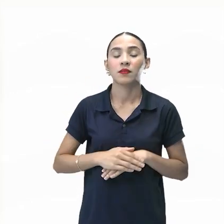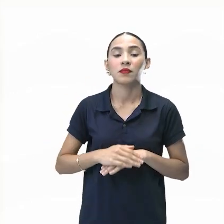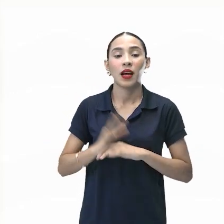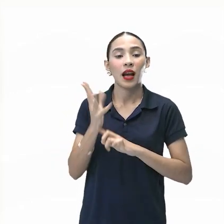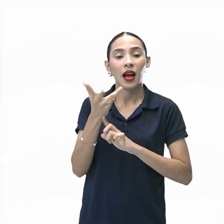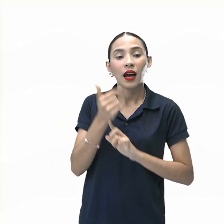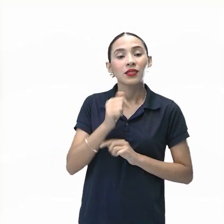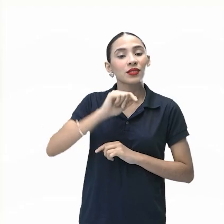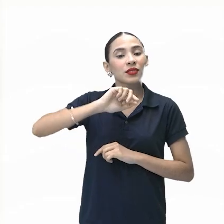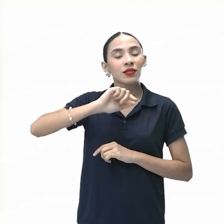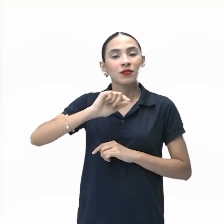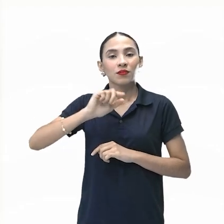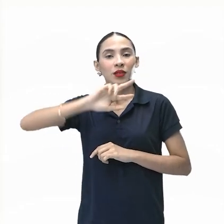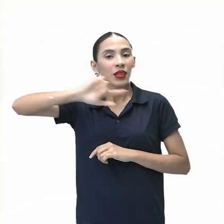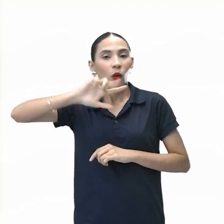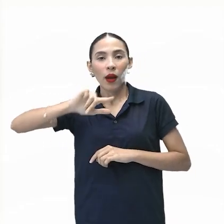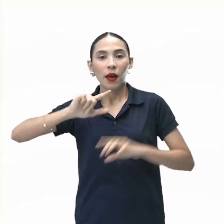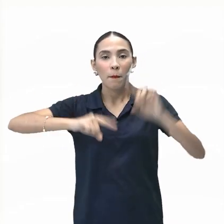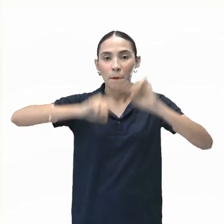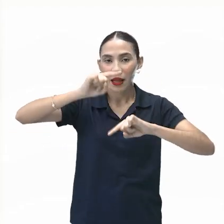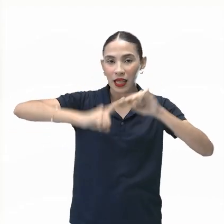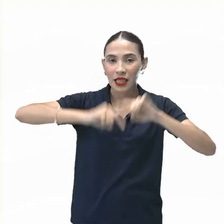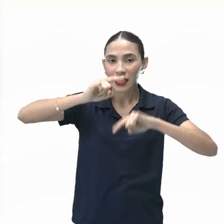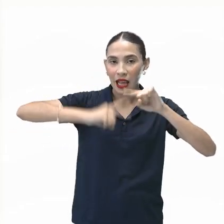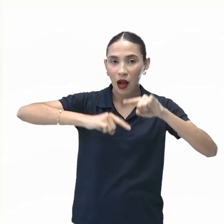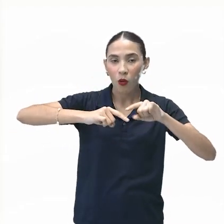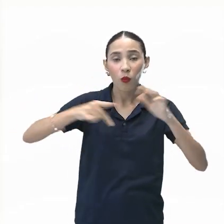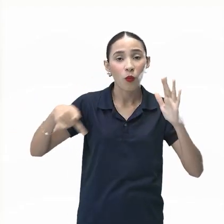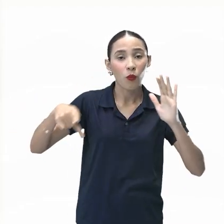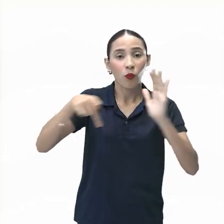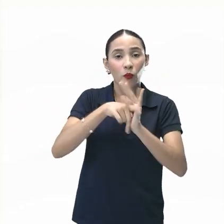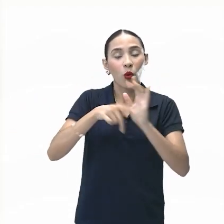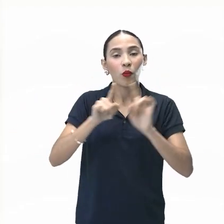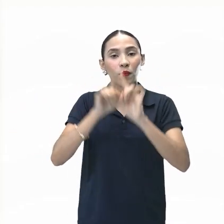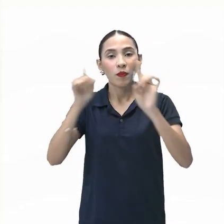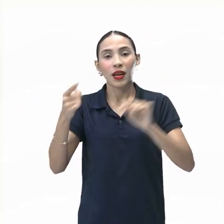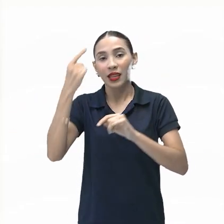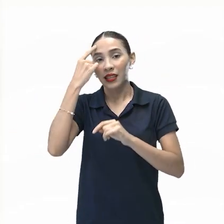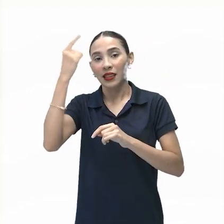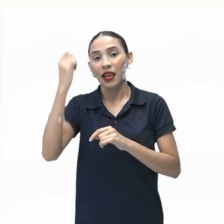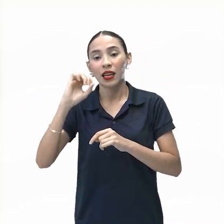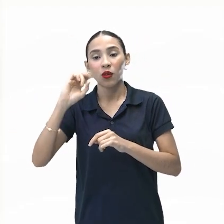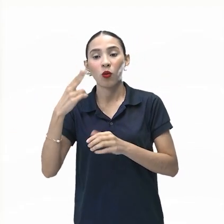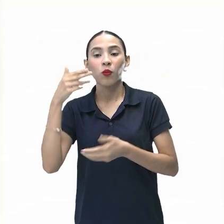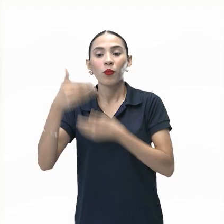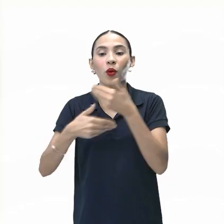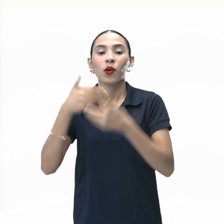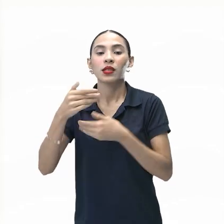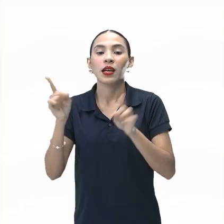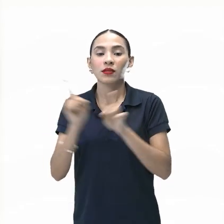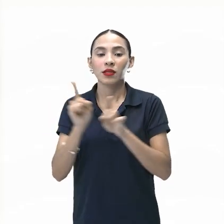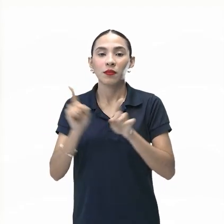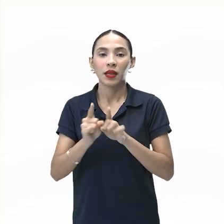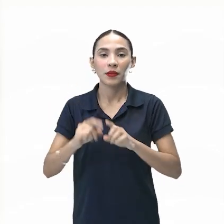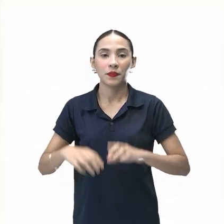obra não está no objeto físico, mas na ideia ou no processo por trás dela, tá?